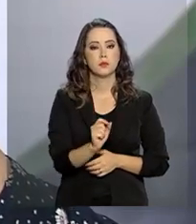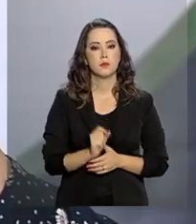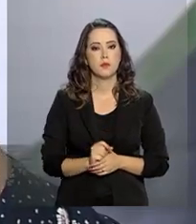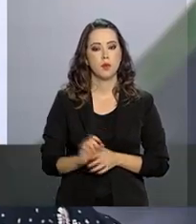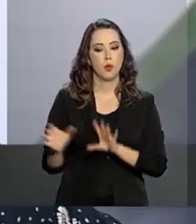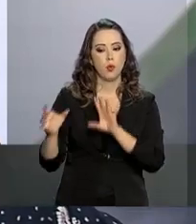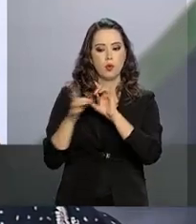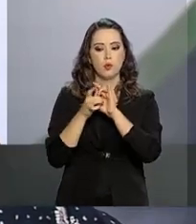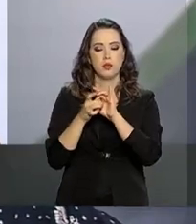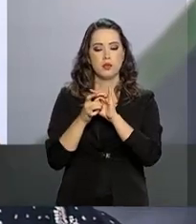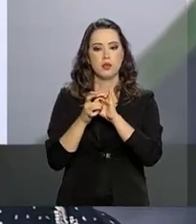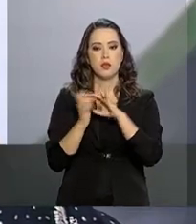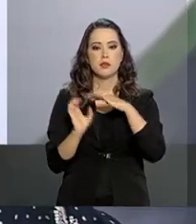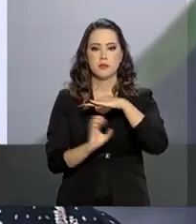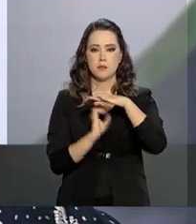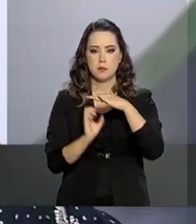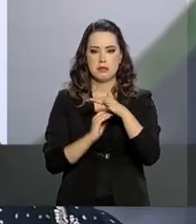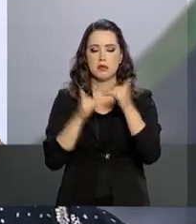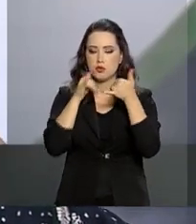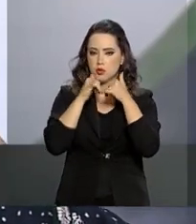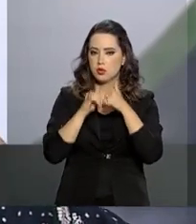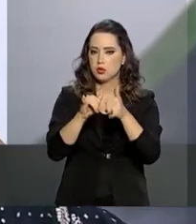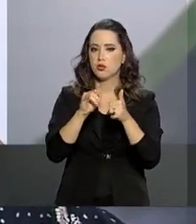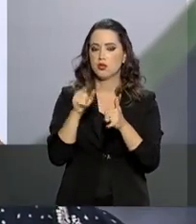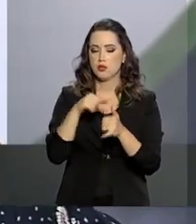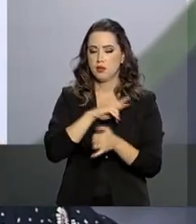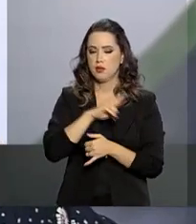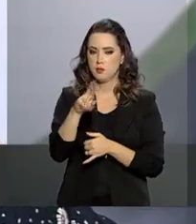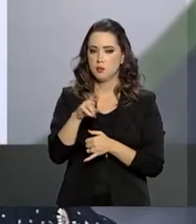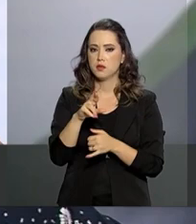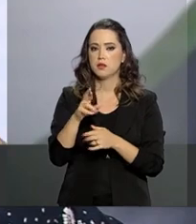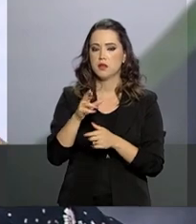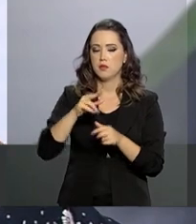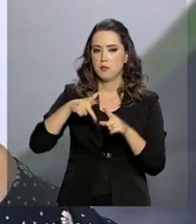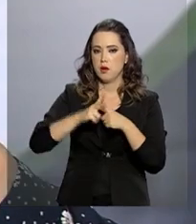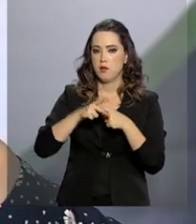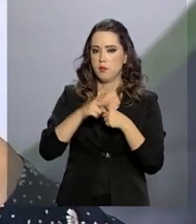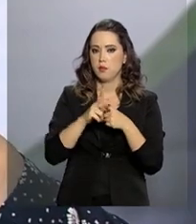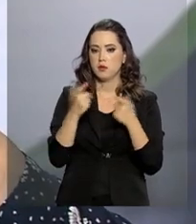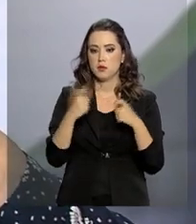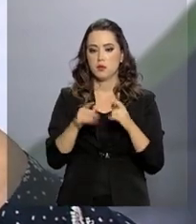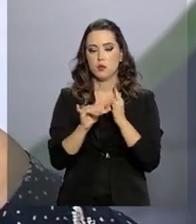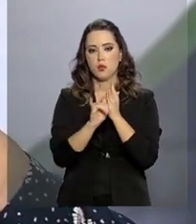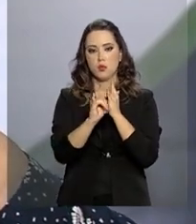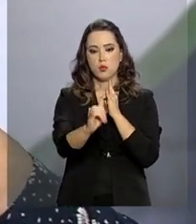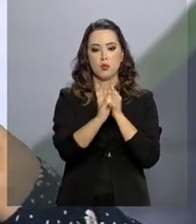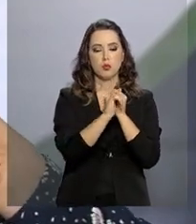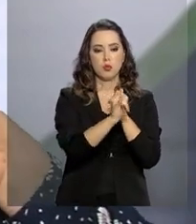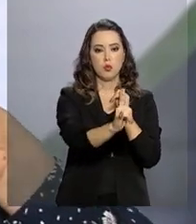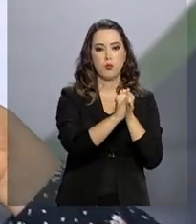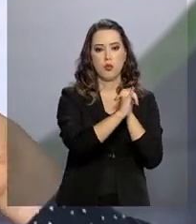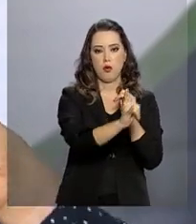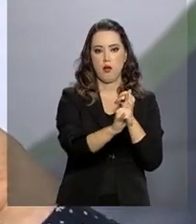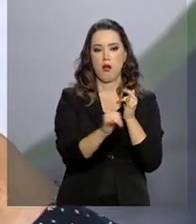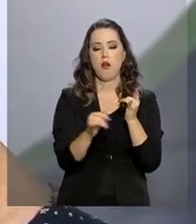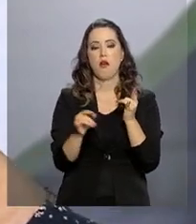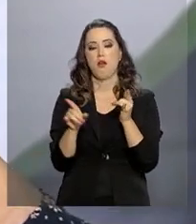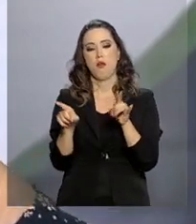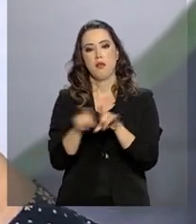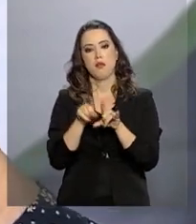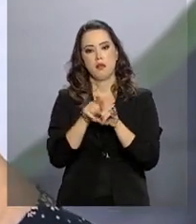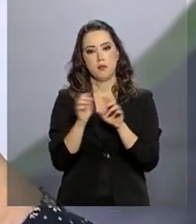concessionárias de transmissão de energia que são as responsáveis pela manutenção dessas linhas engajar também a